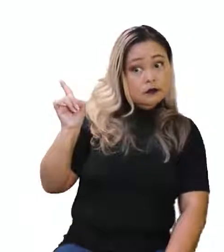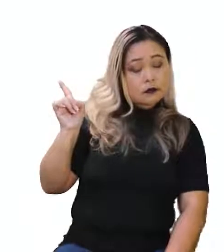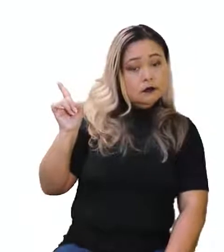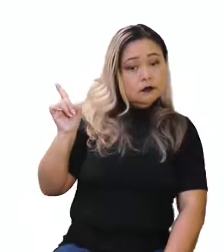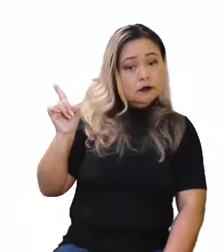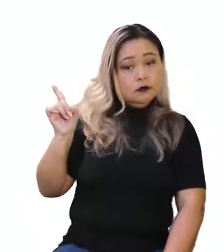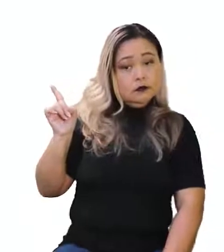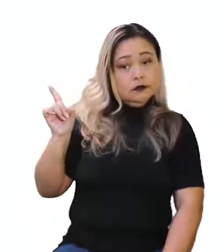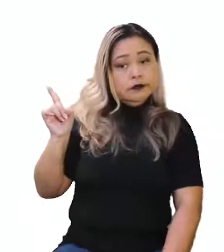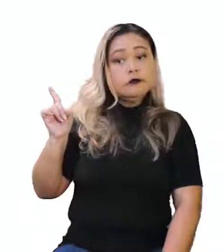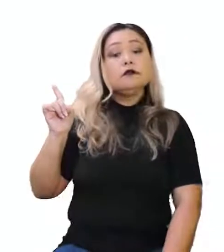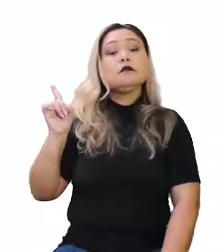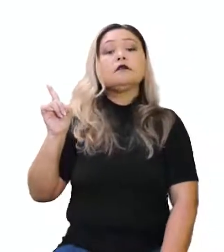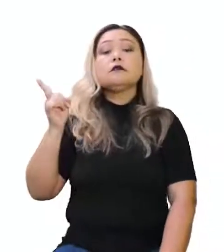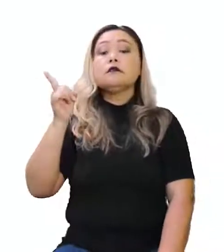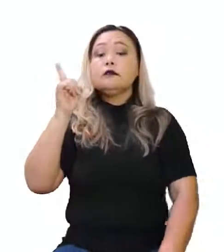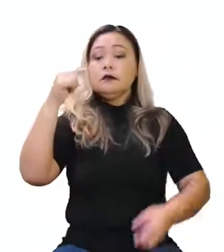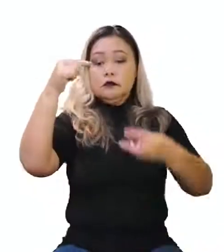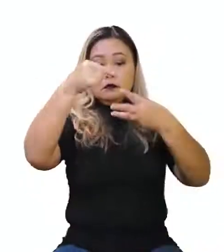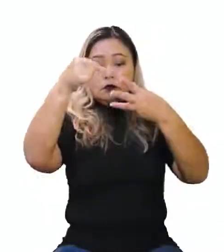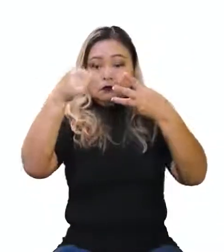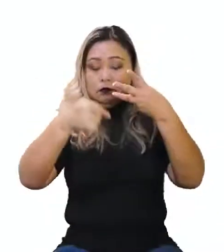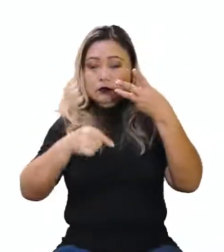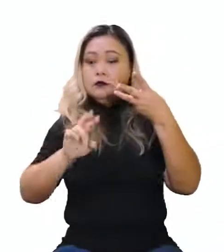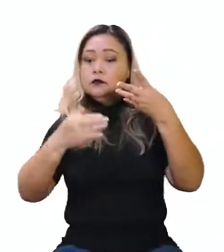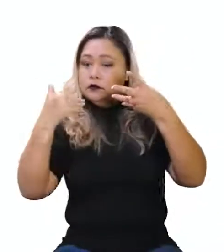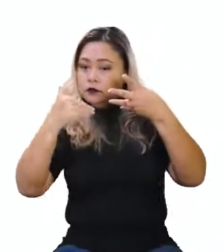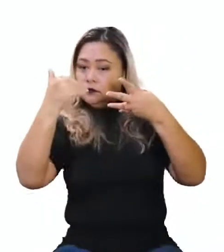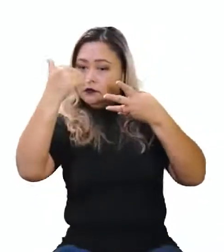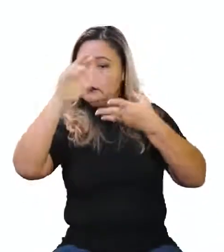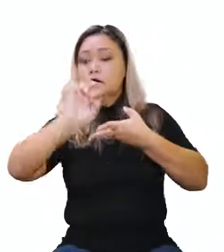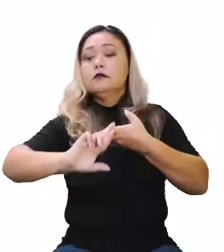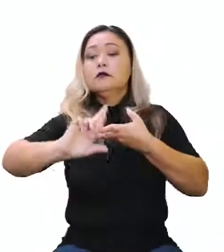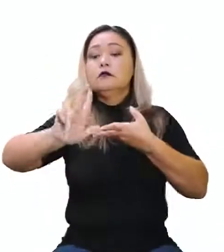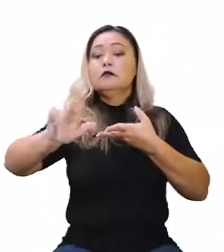Então, olha só, existem 3 tipos de estados diferentes